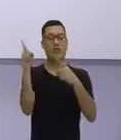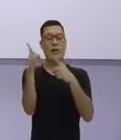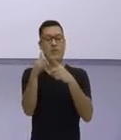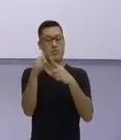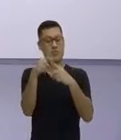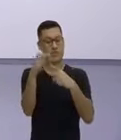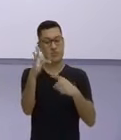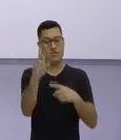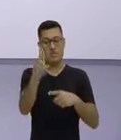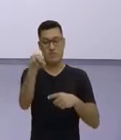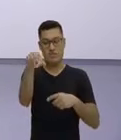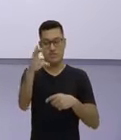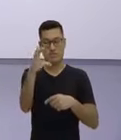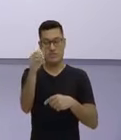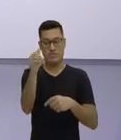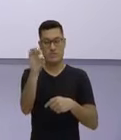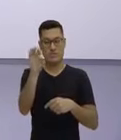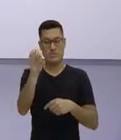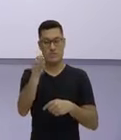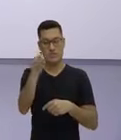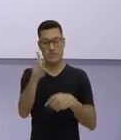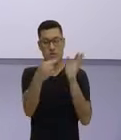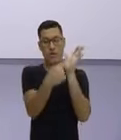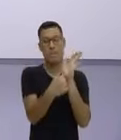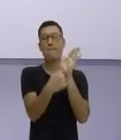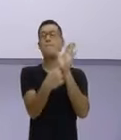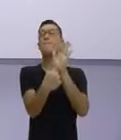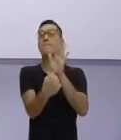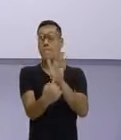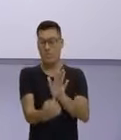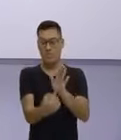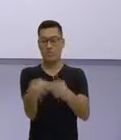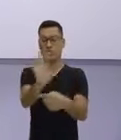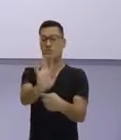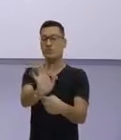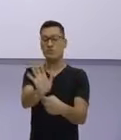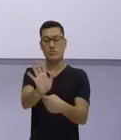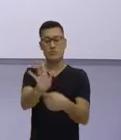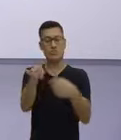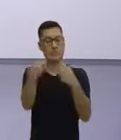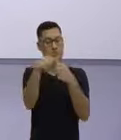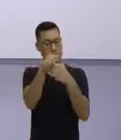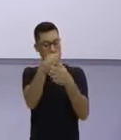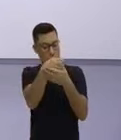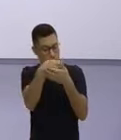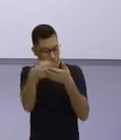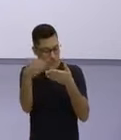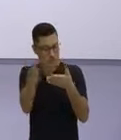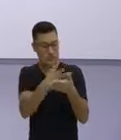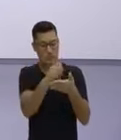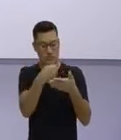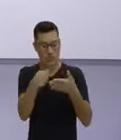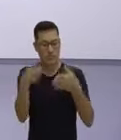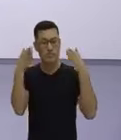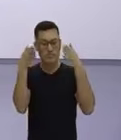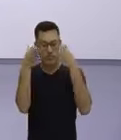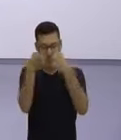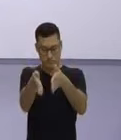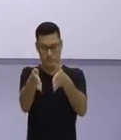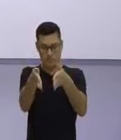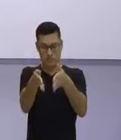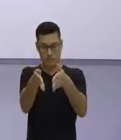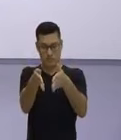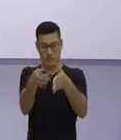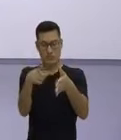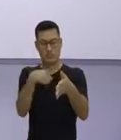função. E essa situação que a gente mostrou aí no videozinho, ela descreve um tipo específico de função, não é isso, isso, Fernando? A gente